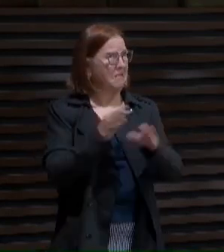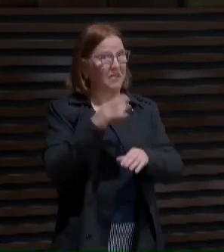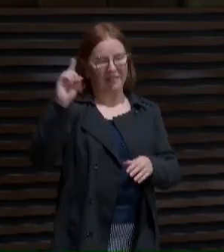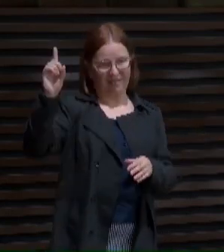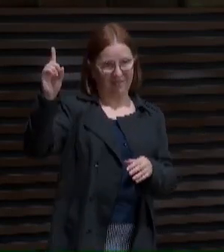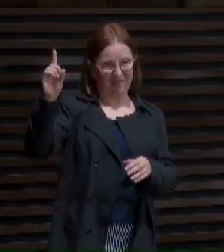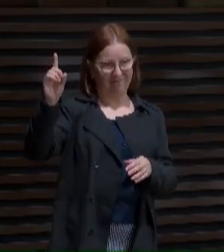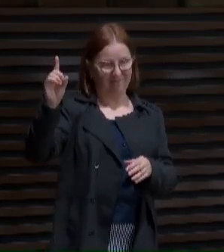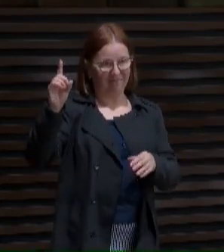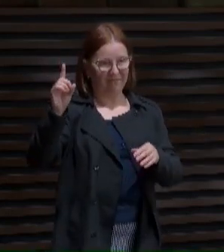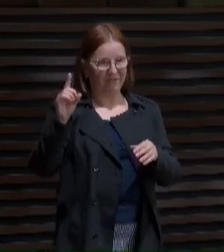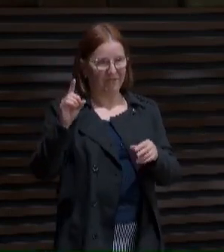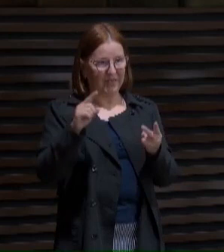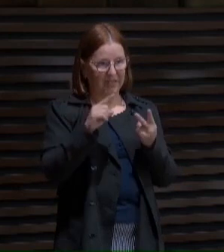punição